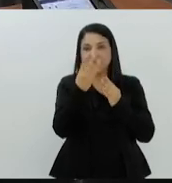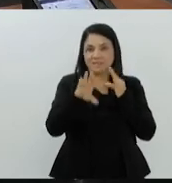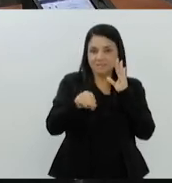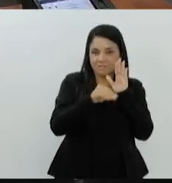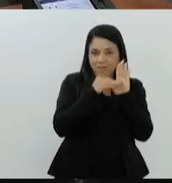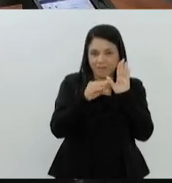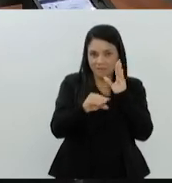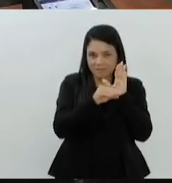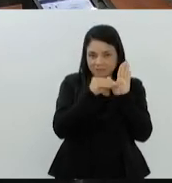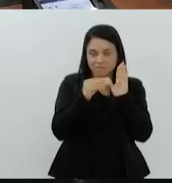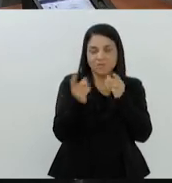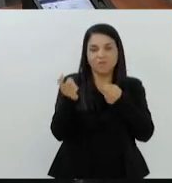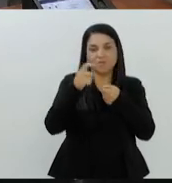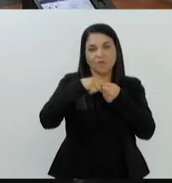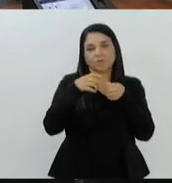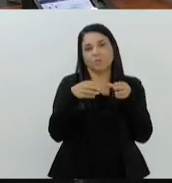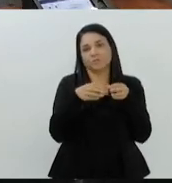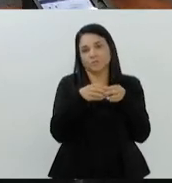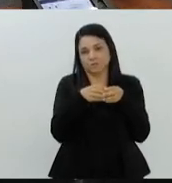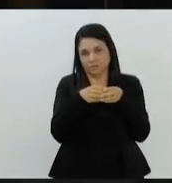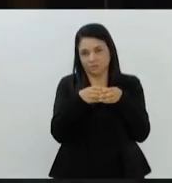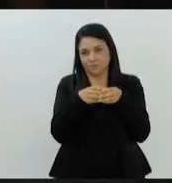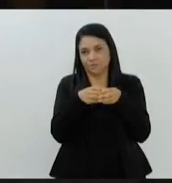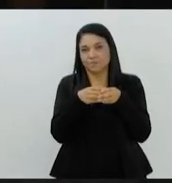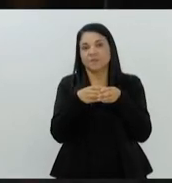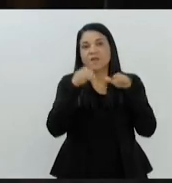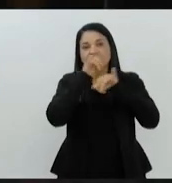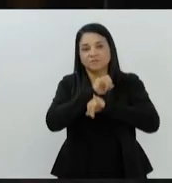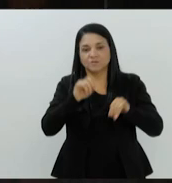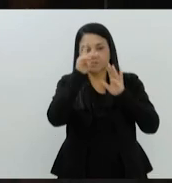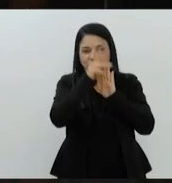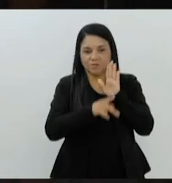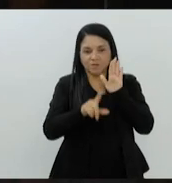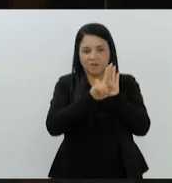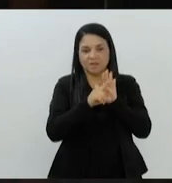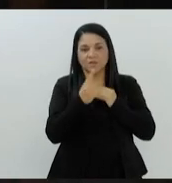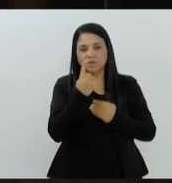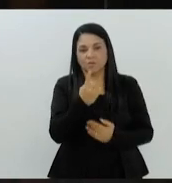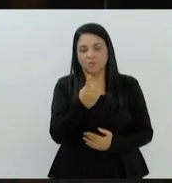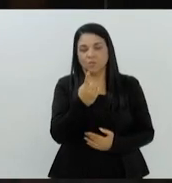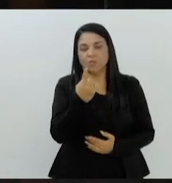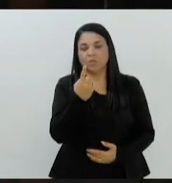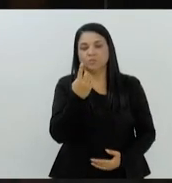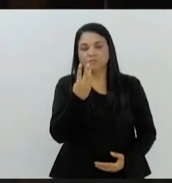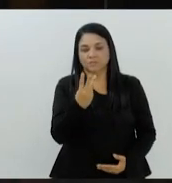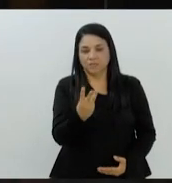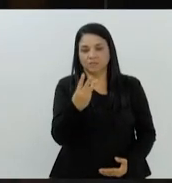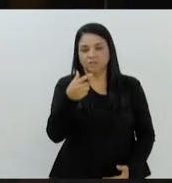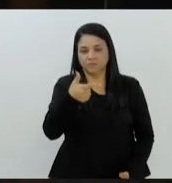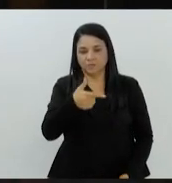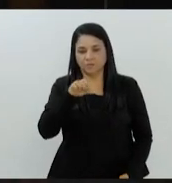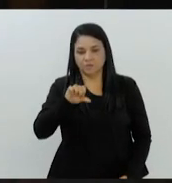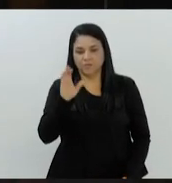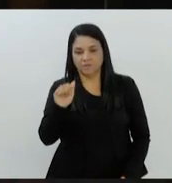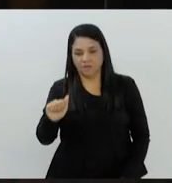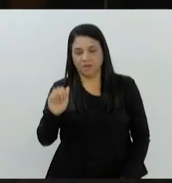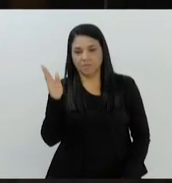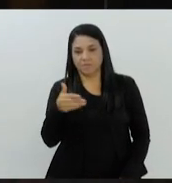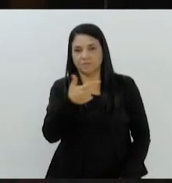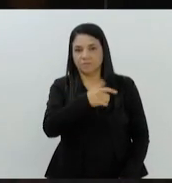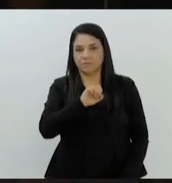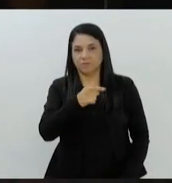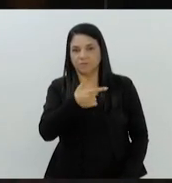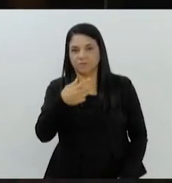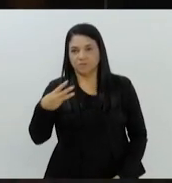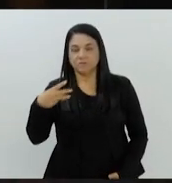e retorna às comissões. Anuncio projeto de lei 1329-A de 2023, de autoria da